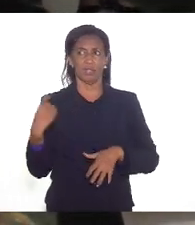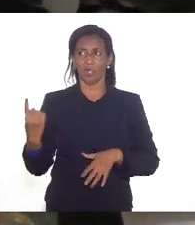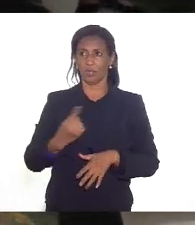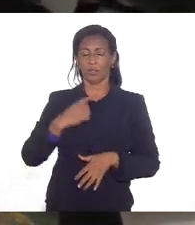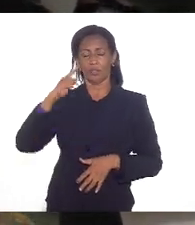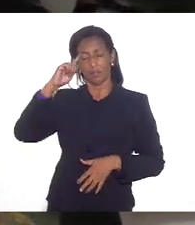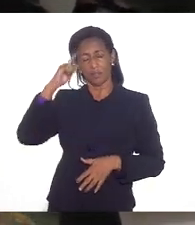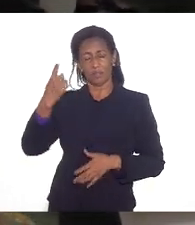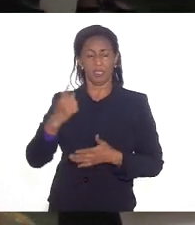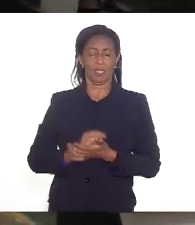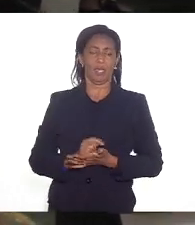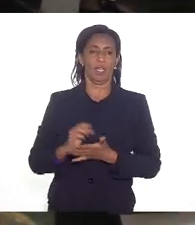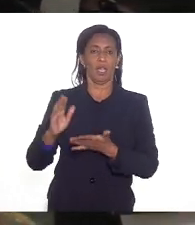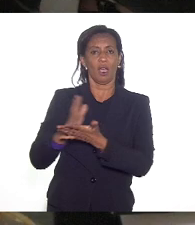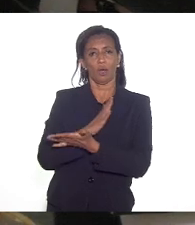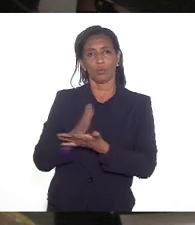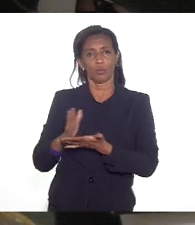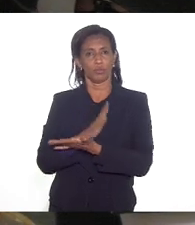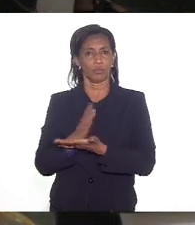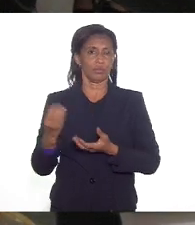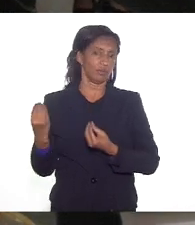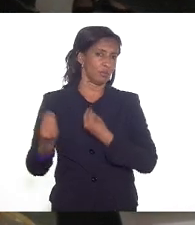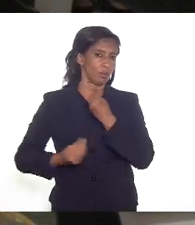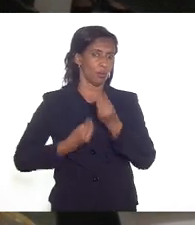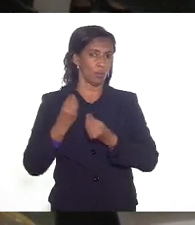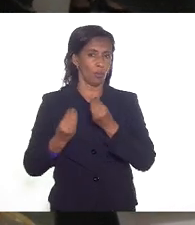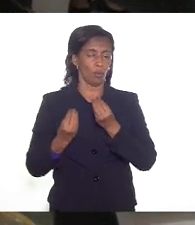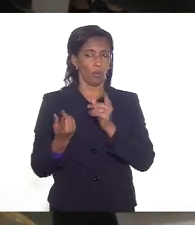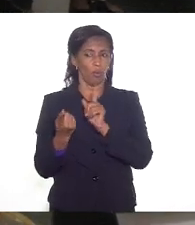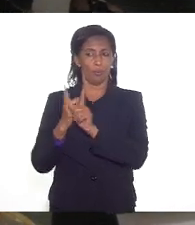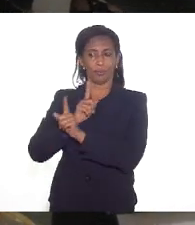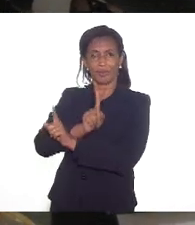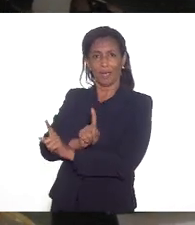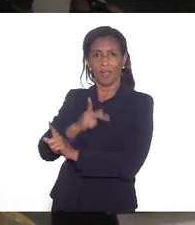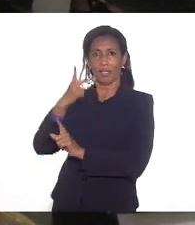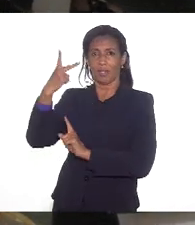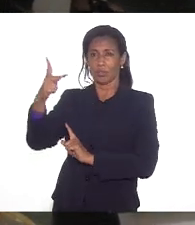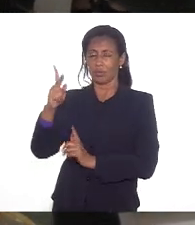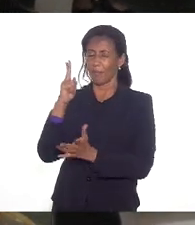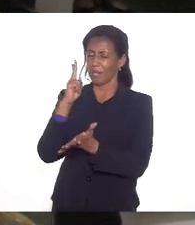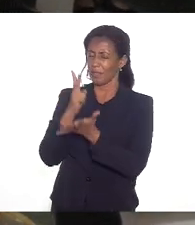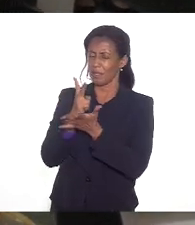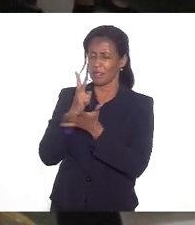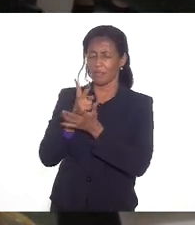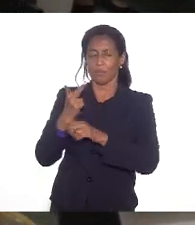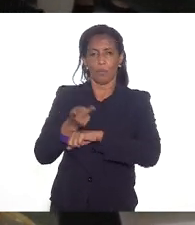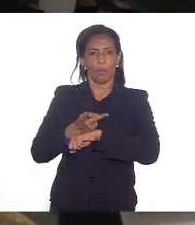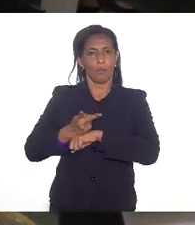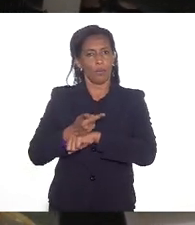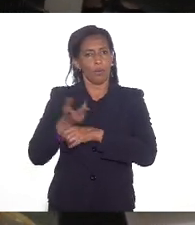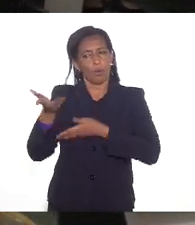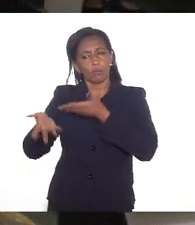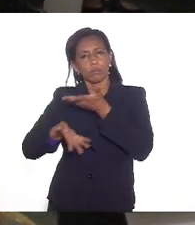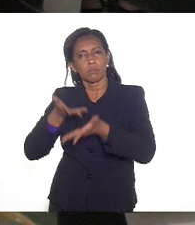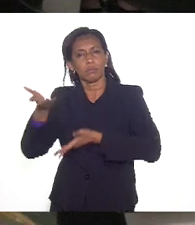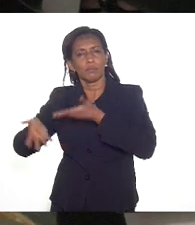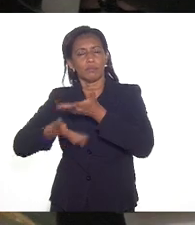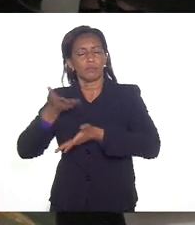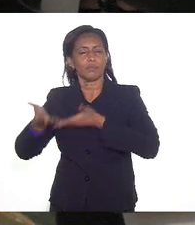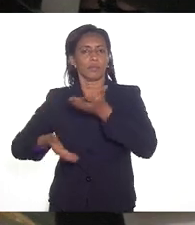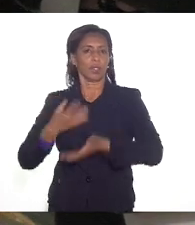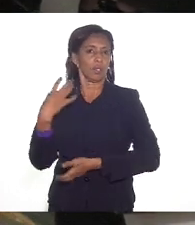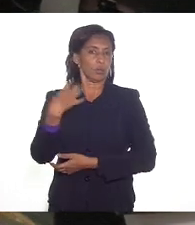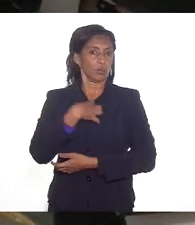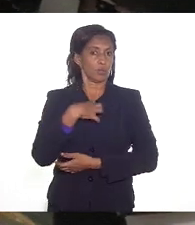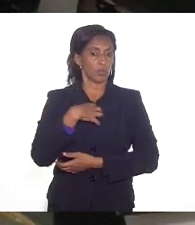nossa ideia algumas vezes com contrária a sua mas sempre procurando colaborar no